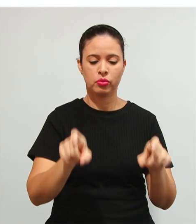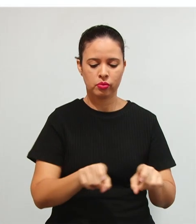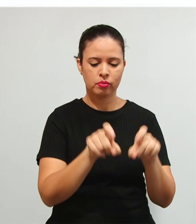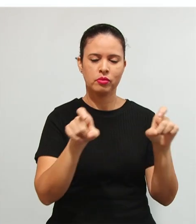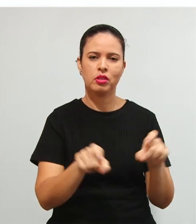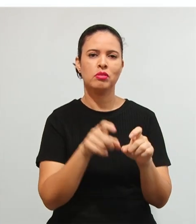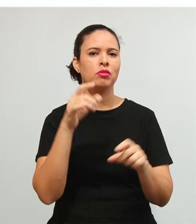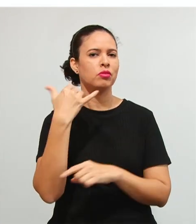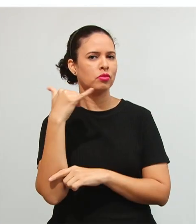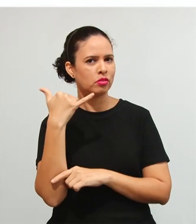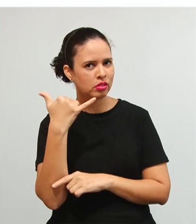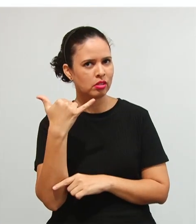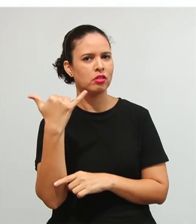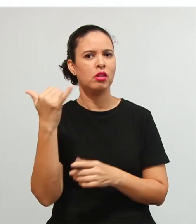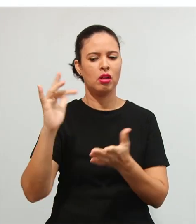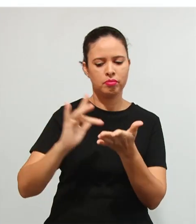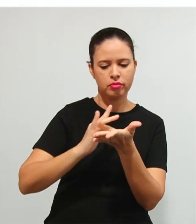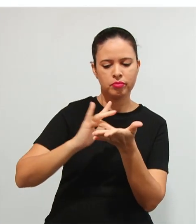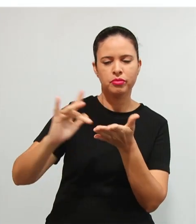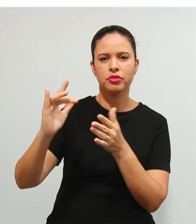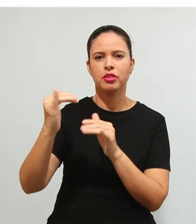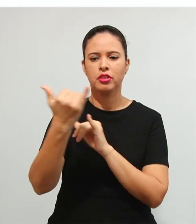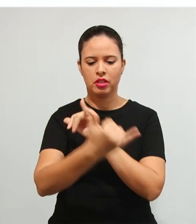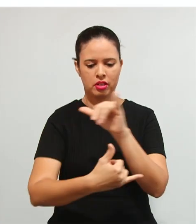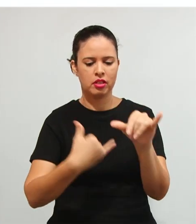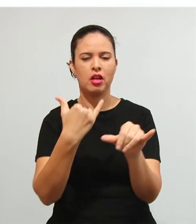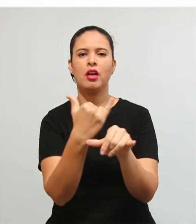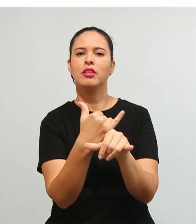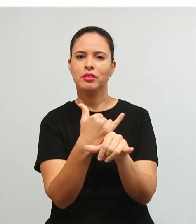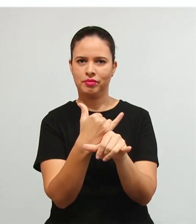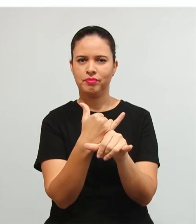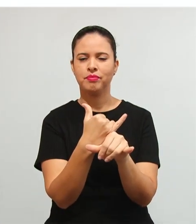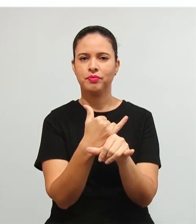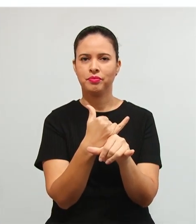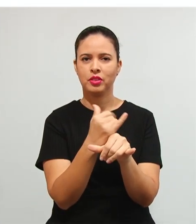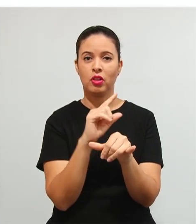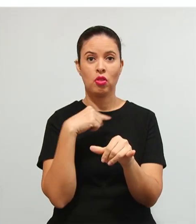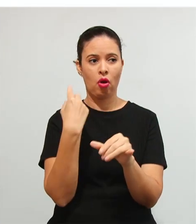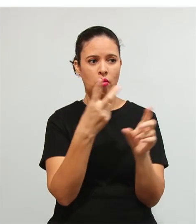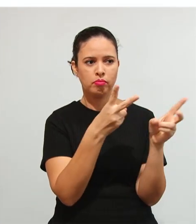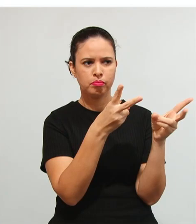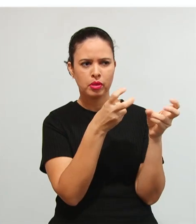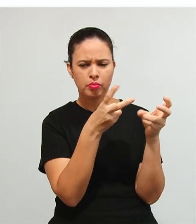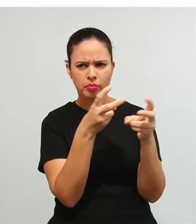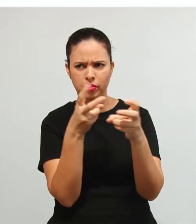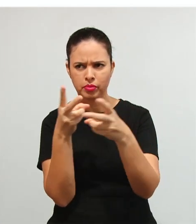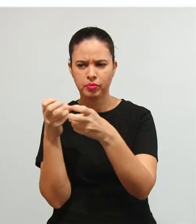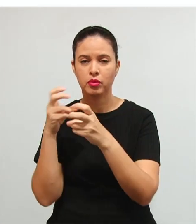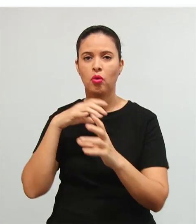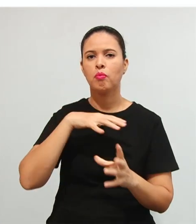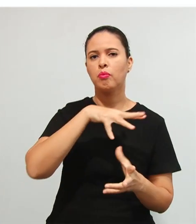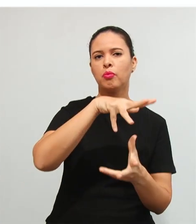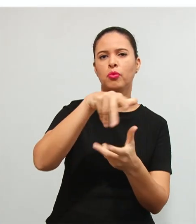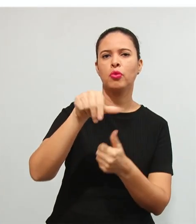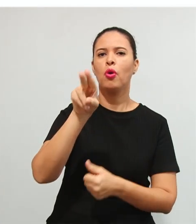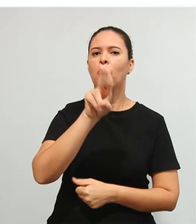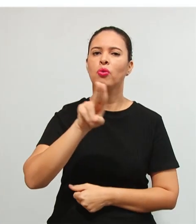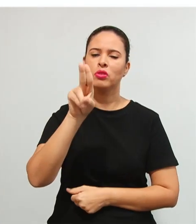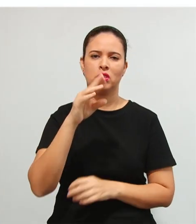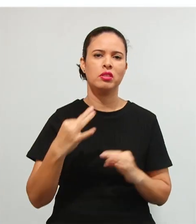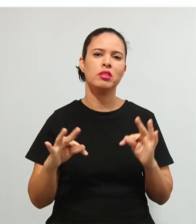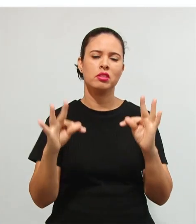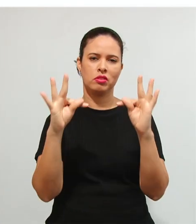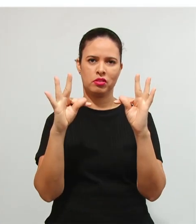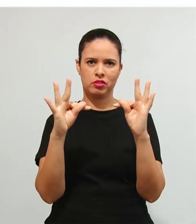do celular, pelo uso da internet. Enxergamos o mundo através dessas mídias. E não apenas no